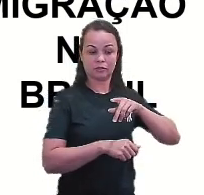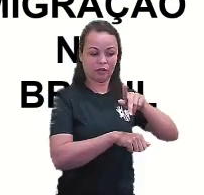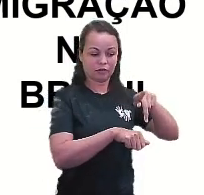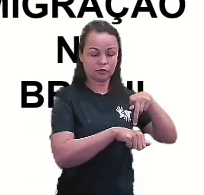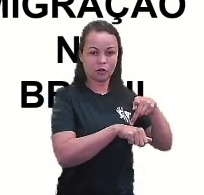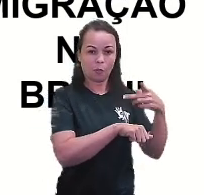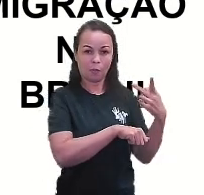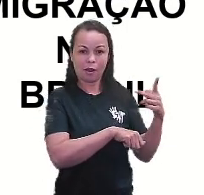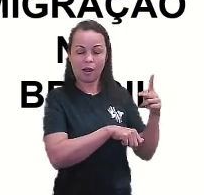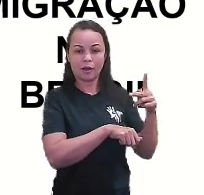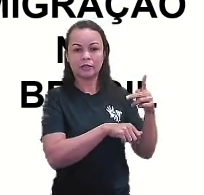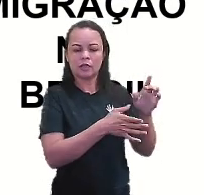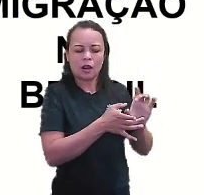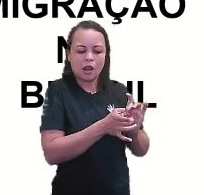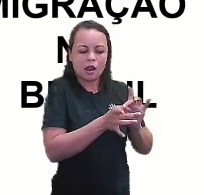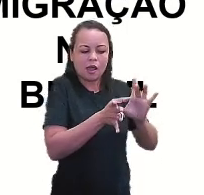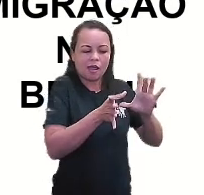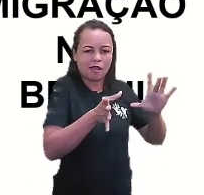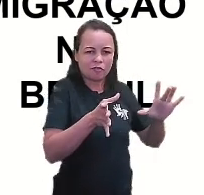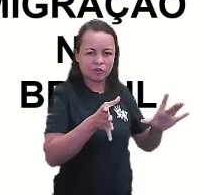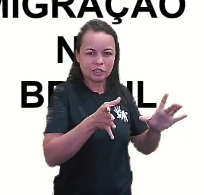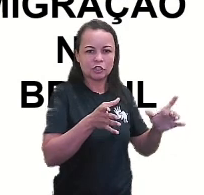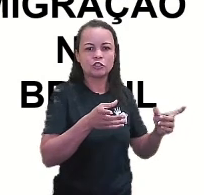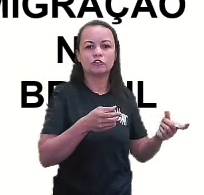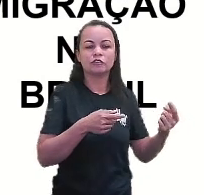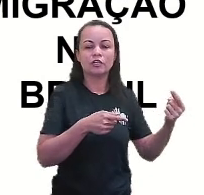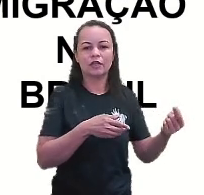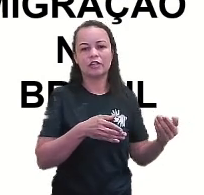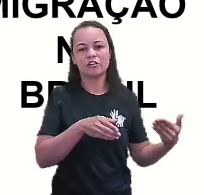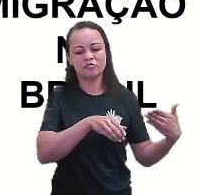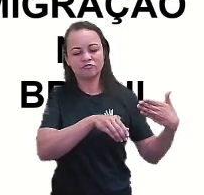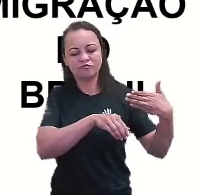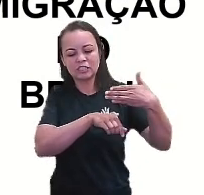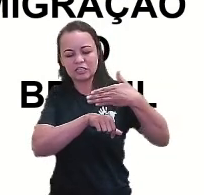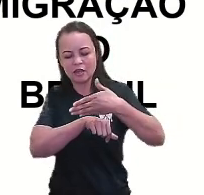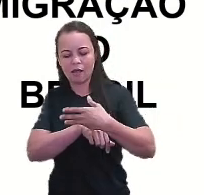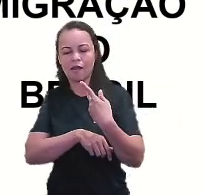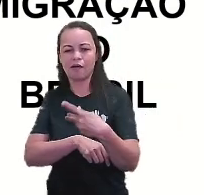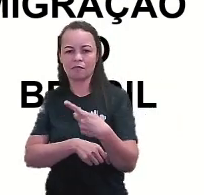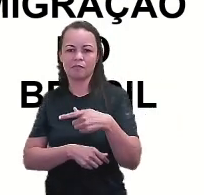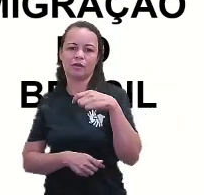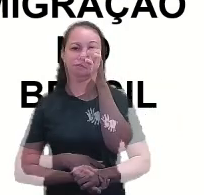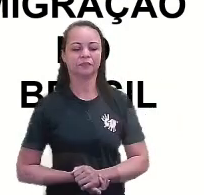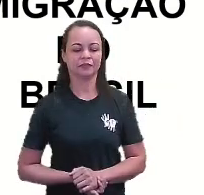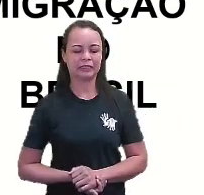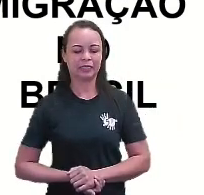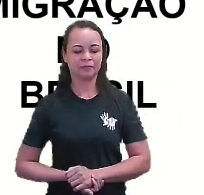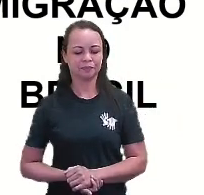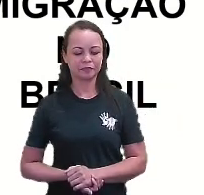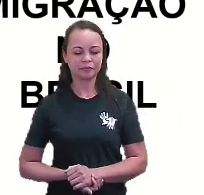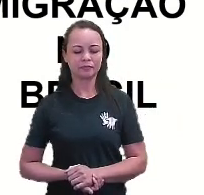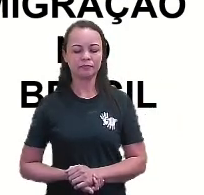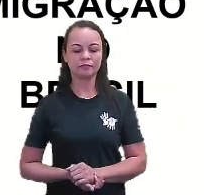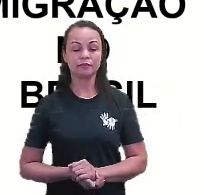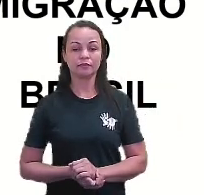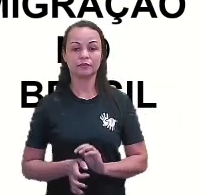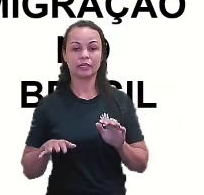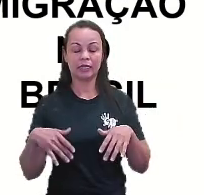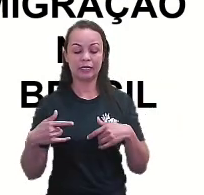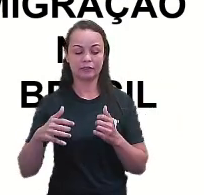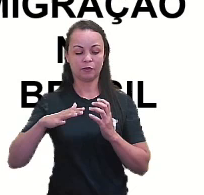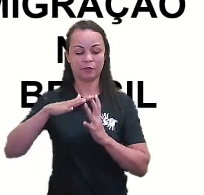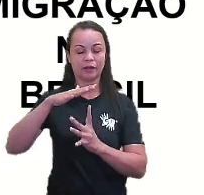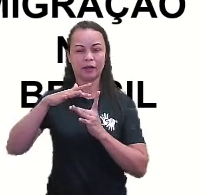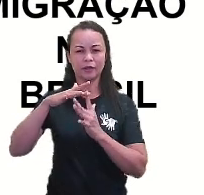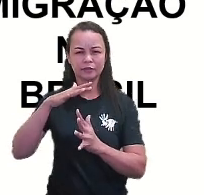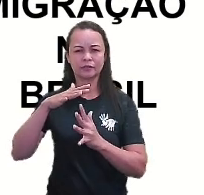aí eles saíram por livre e espontânea vontade, saíram do seu país e vieram para o Brasil. Então, as migrações foram responsáveis